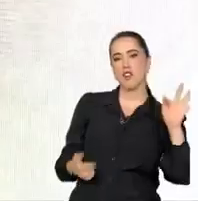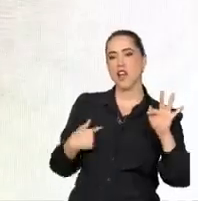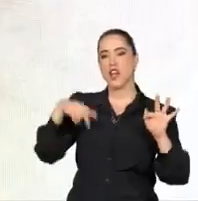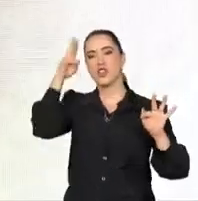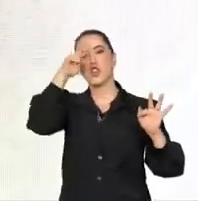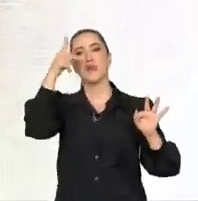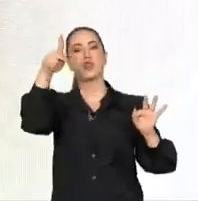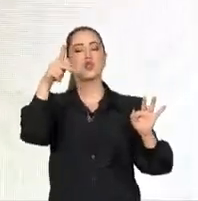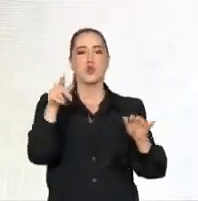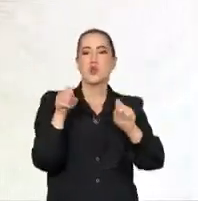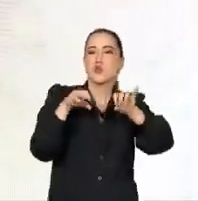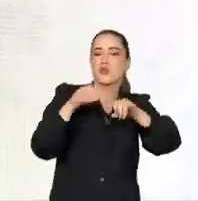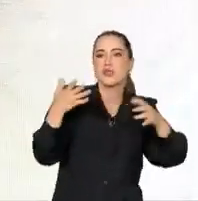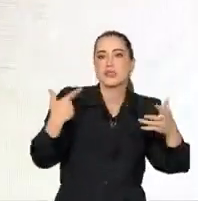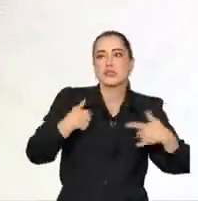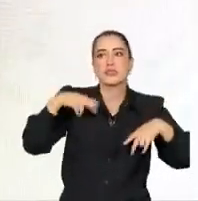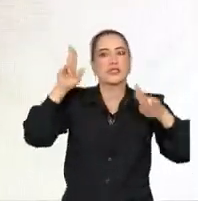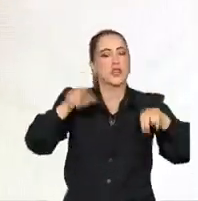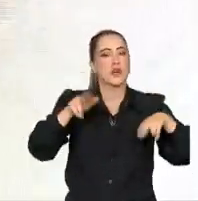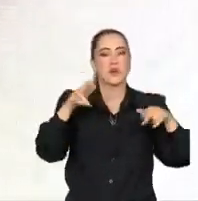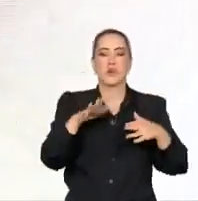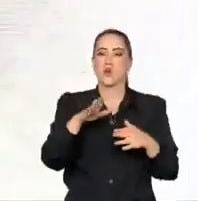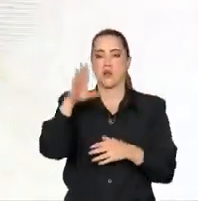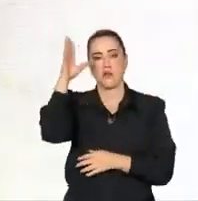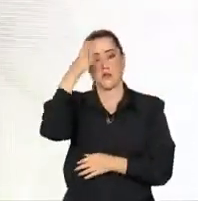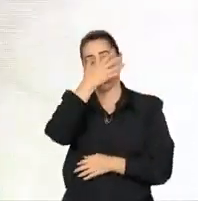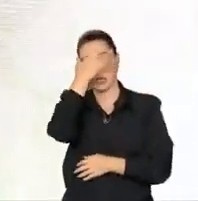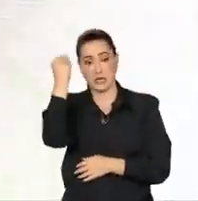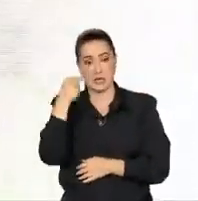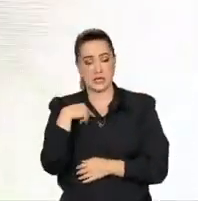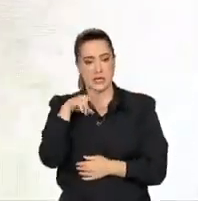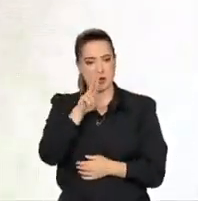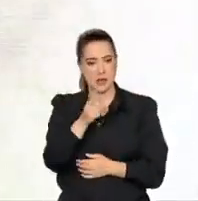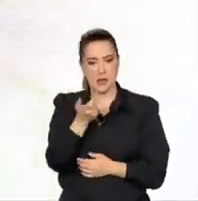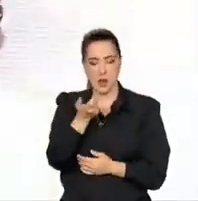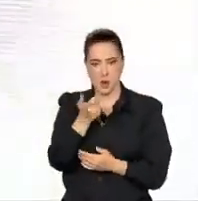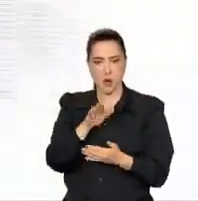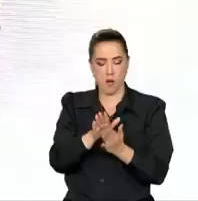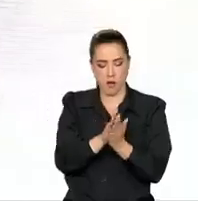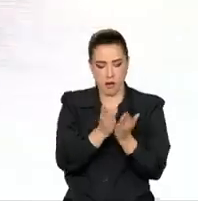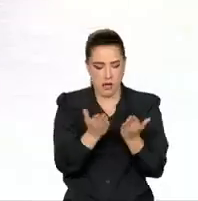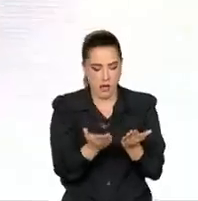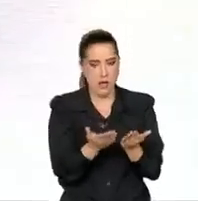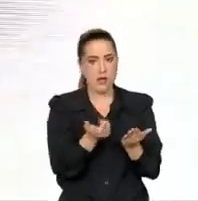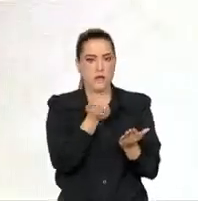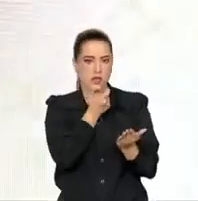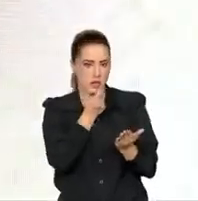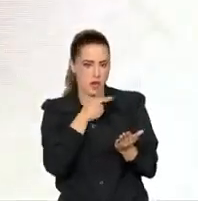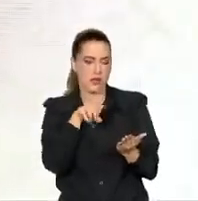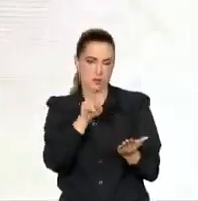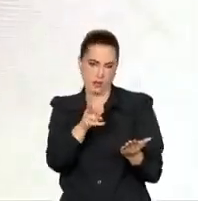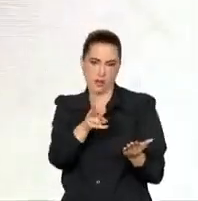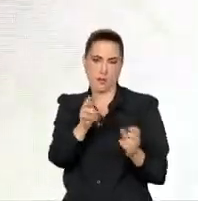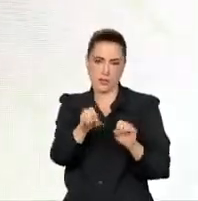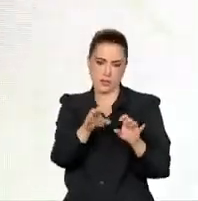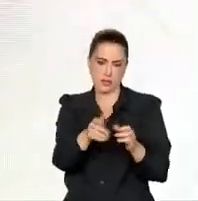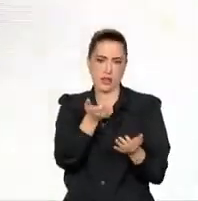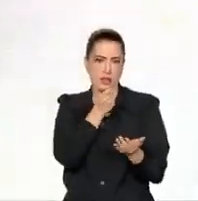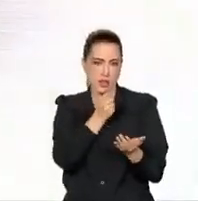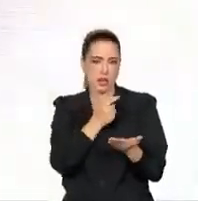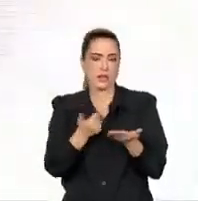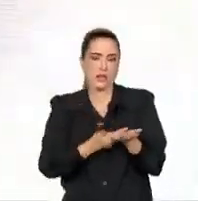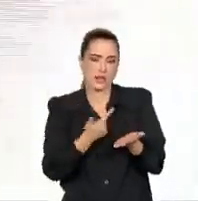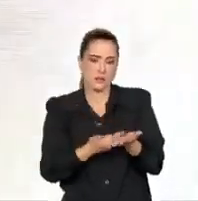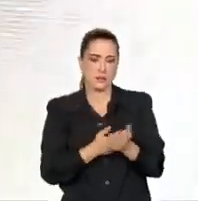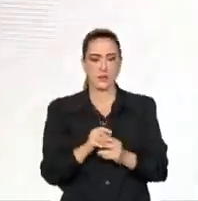deu. E eu nunca vou me esquecer que toda vez que eu abria um livro de inglês, a maior parte da minha vida eu fui professora de inglês e literatura,